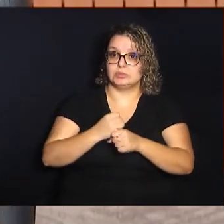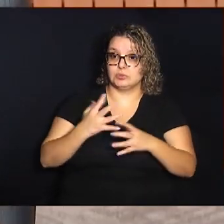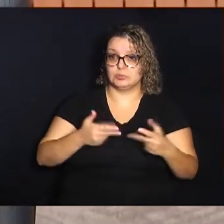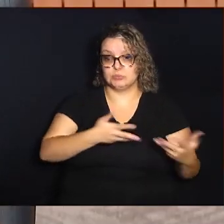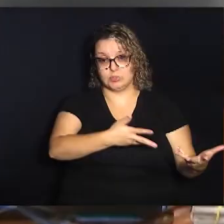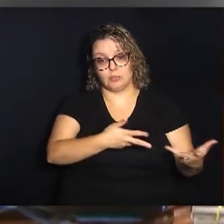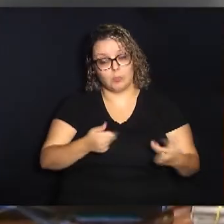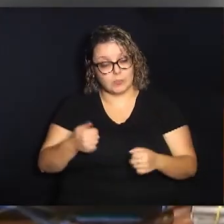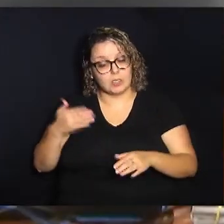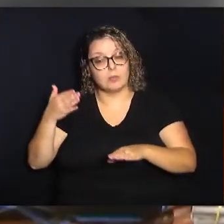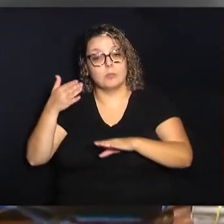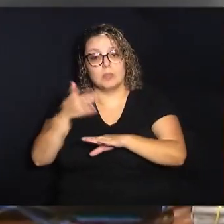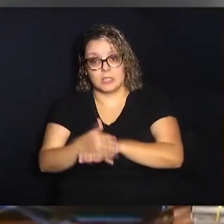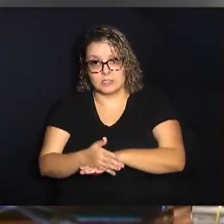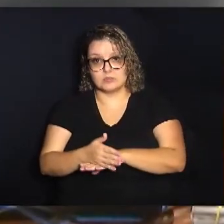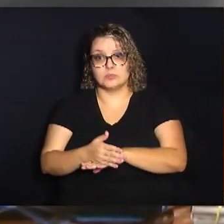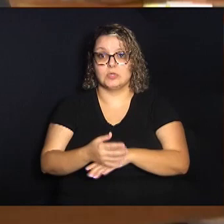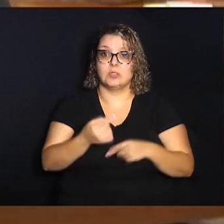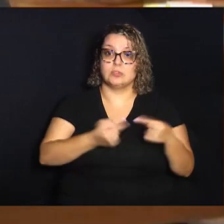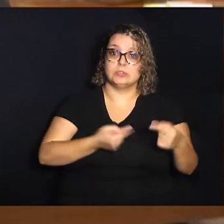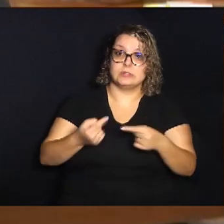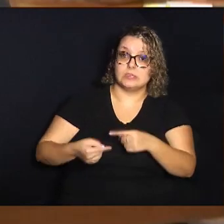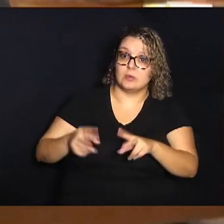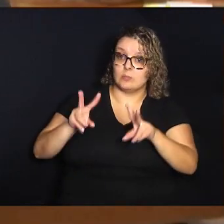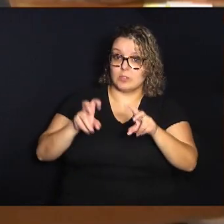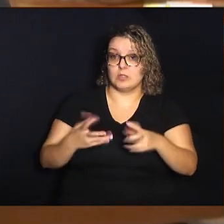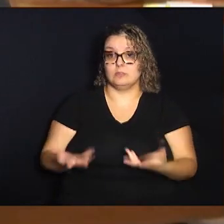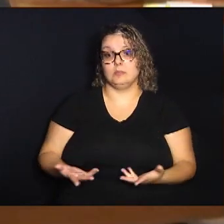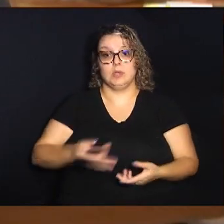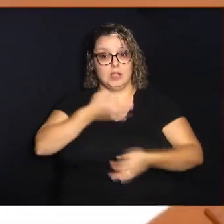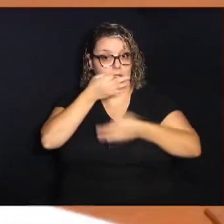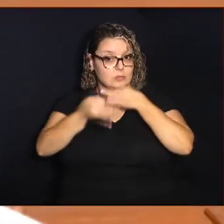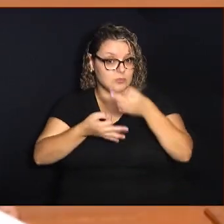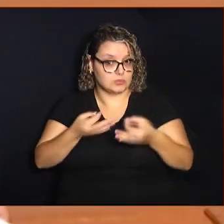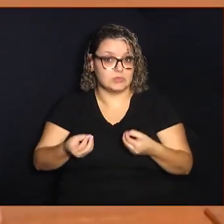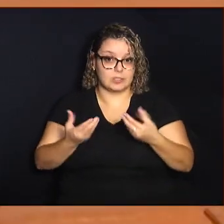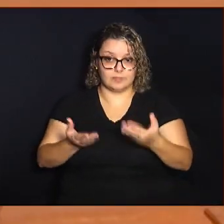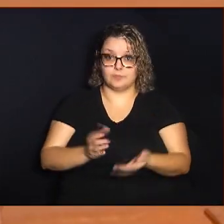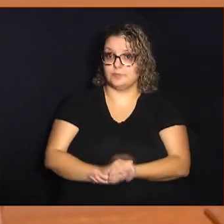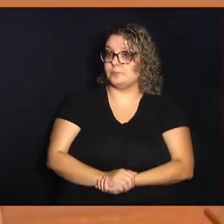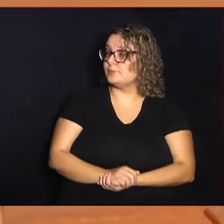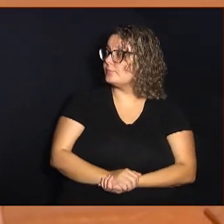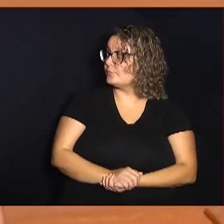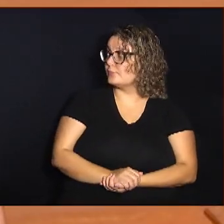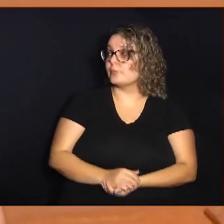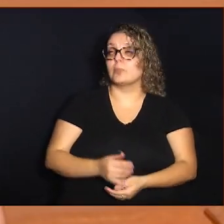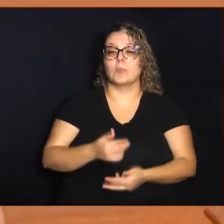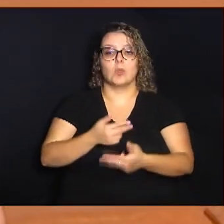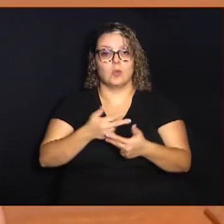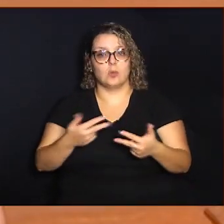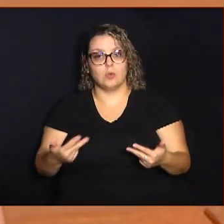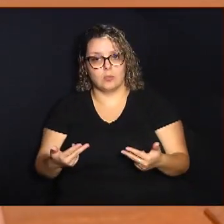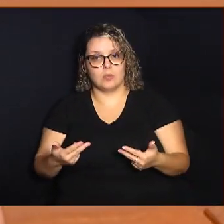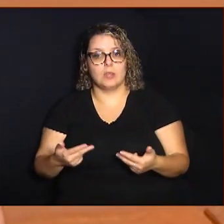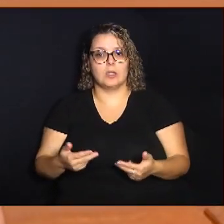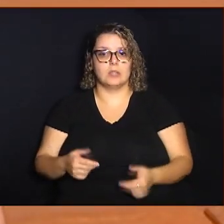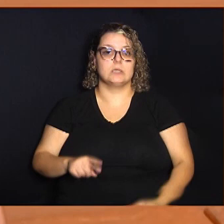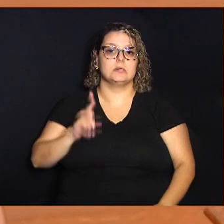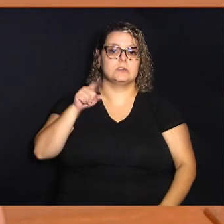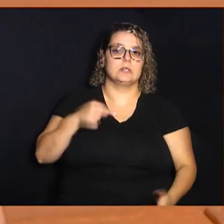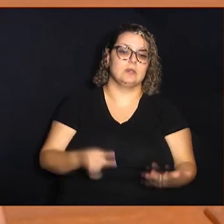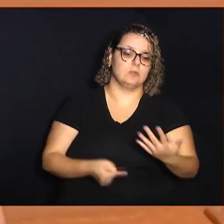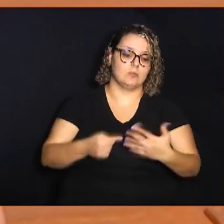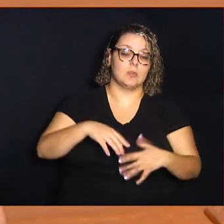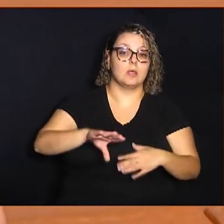Convidados participaram, debateram o tema e deram sugestões. Uma delas, inclusive, Eric, é fazer uma